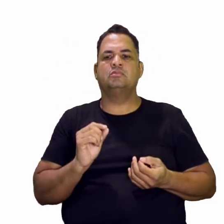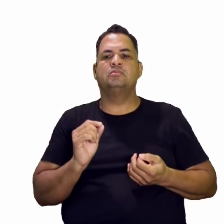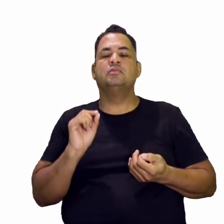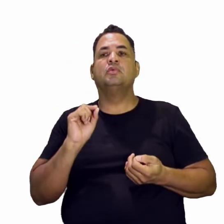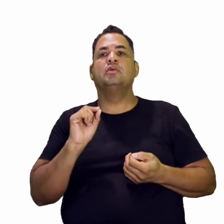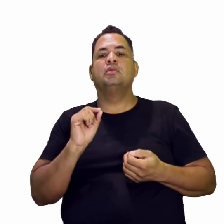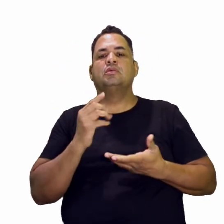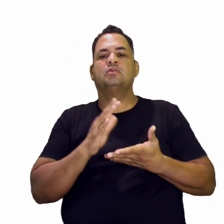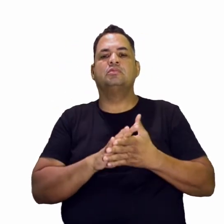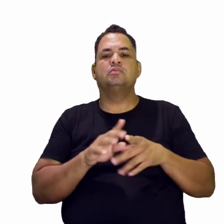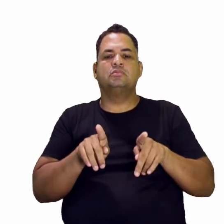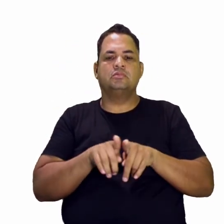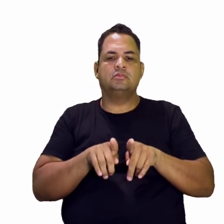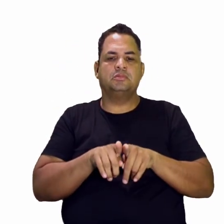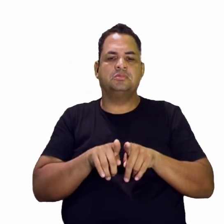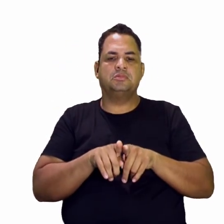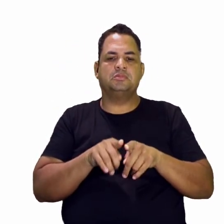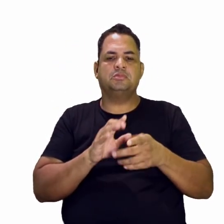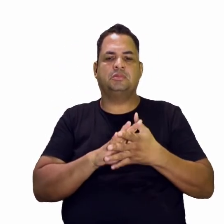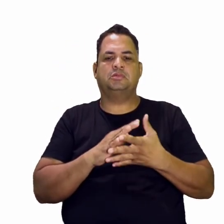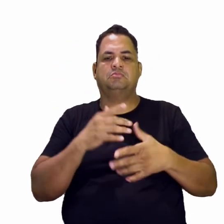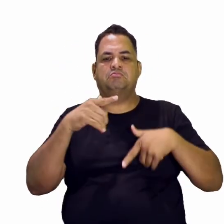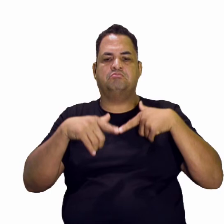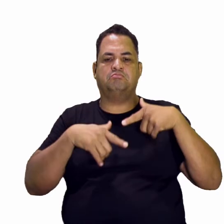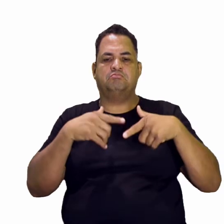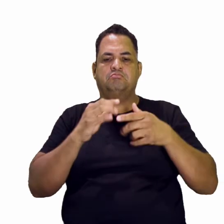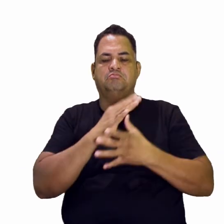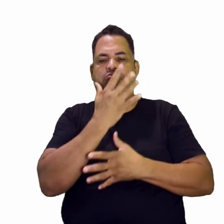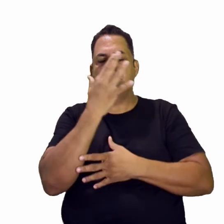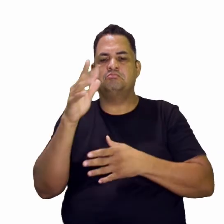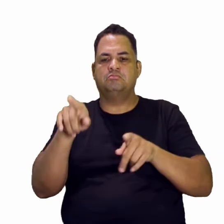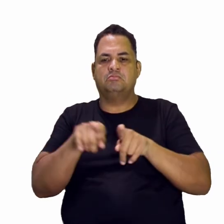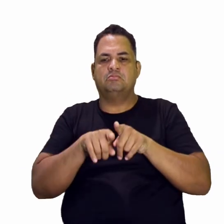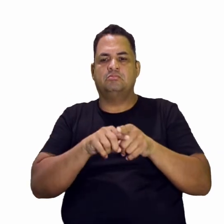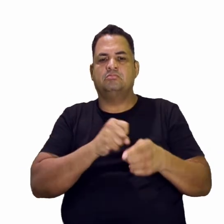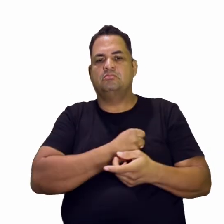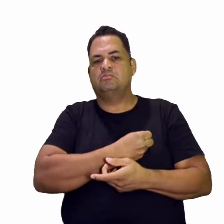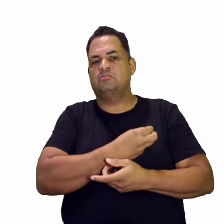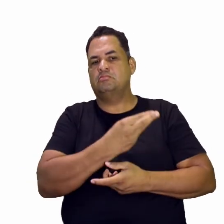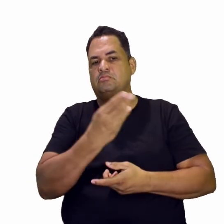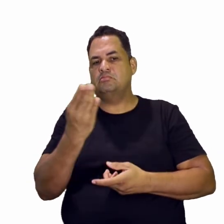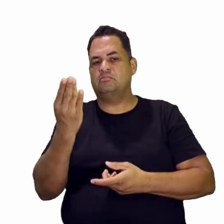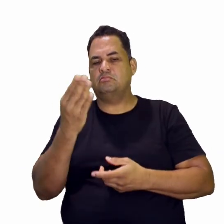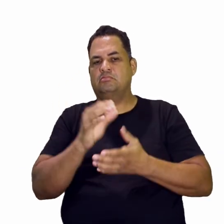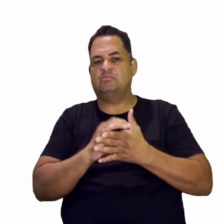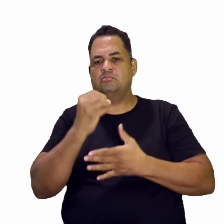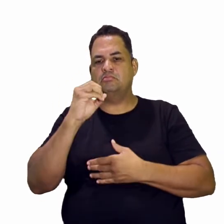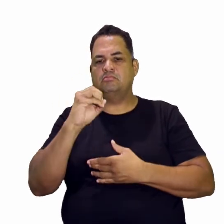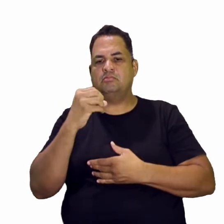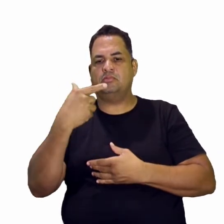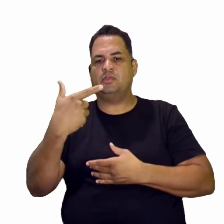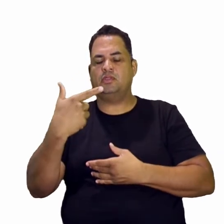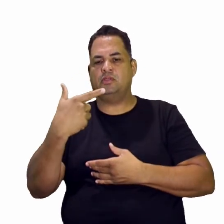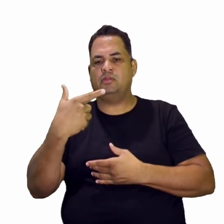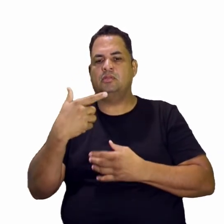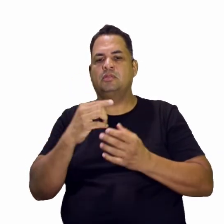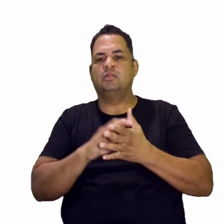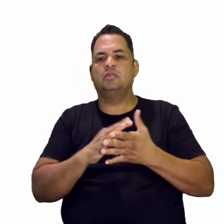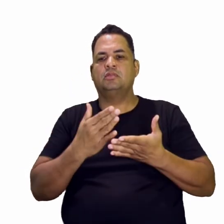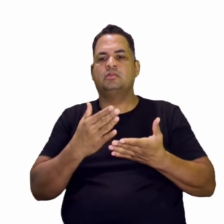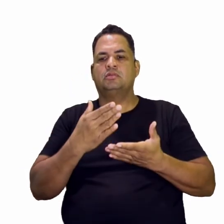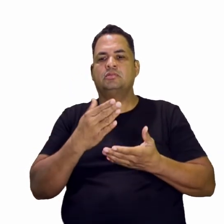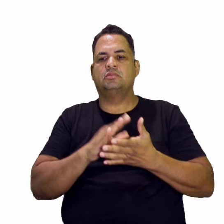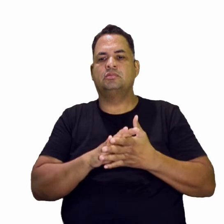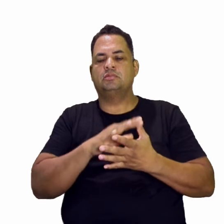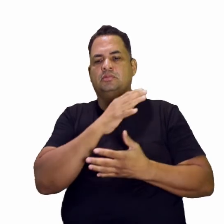floresta produz, ela também consome, tá? Mas é essa quantidade de oxigênio disponível pelo fitoplâncton,